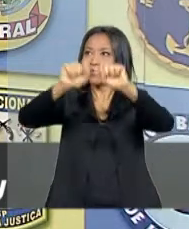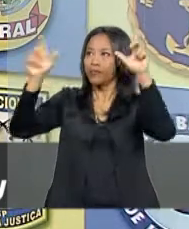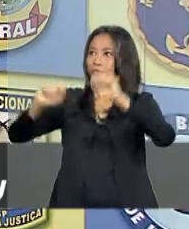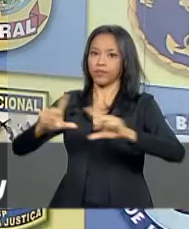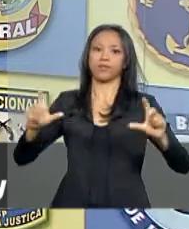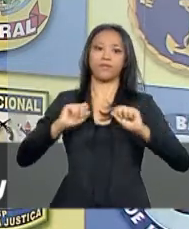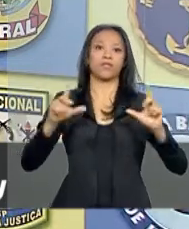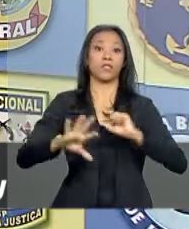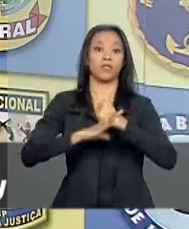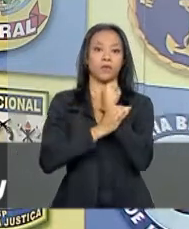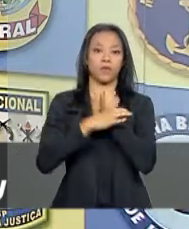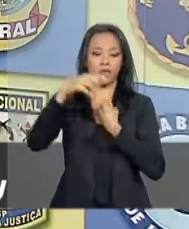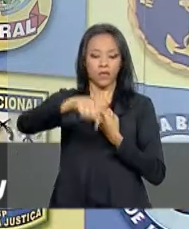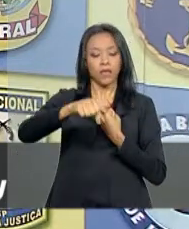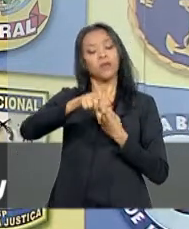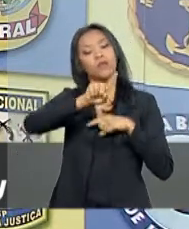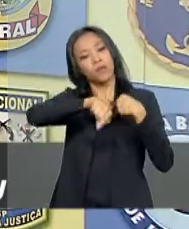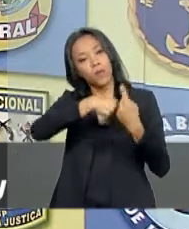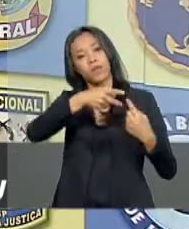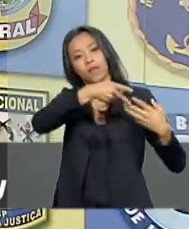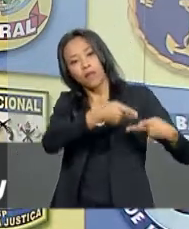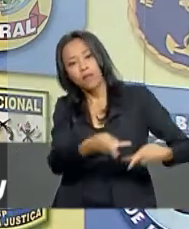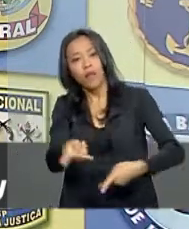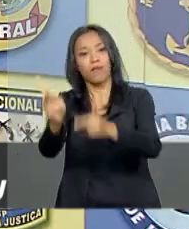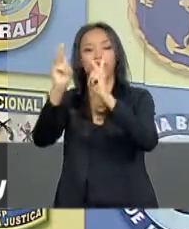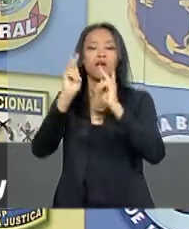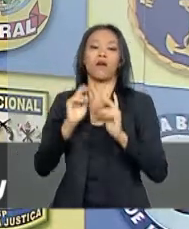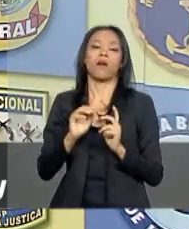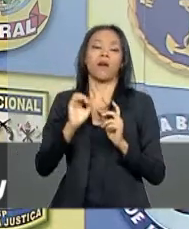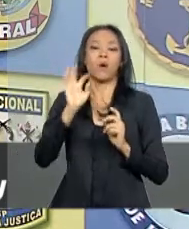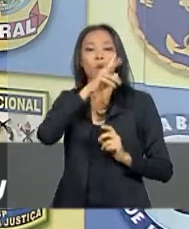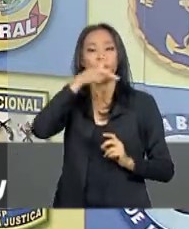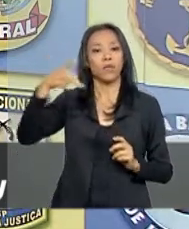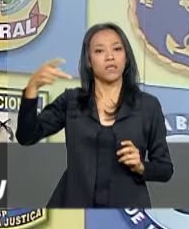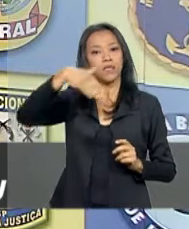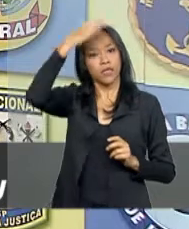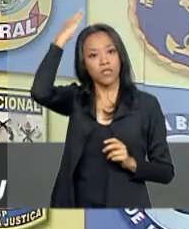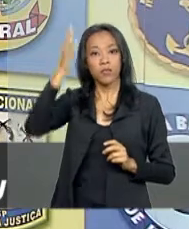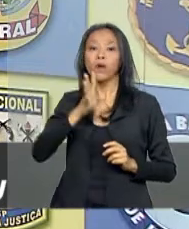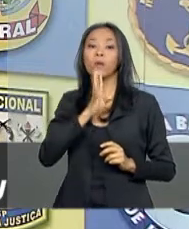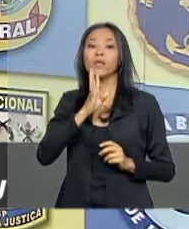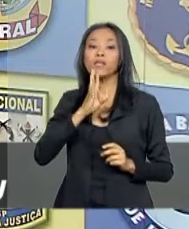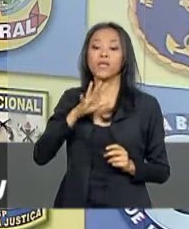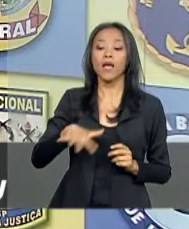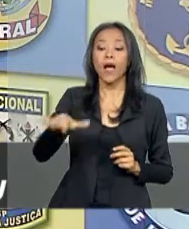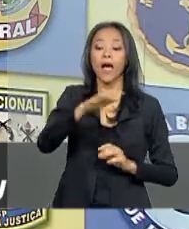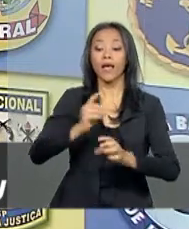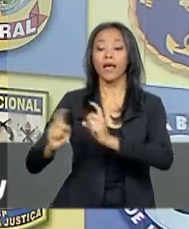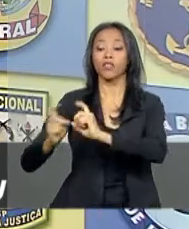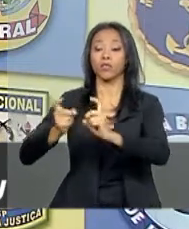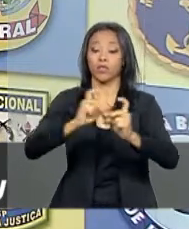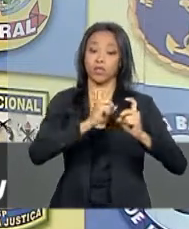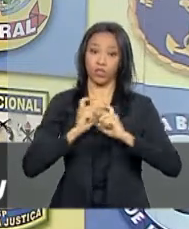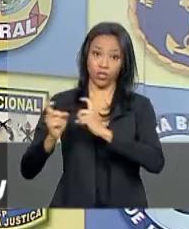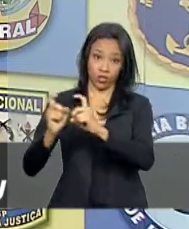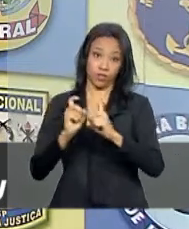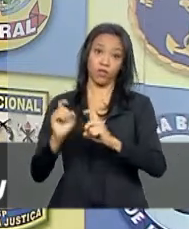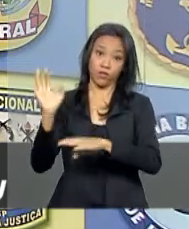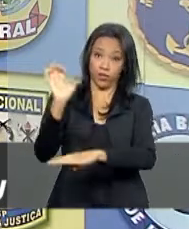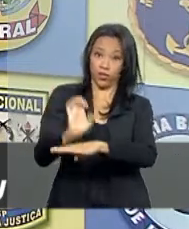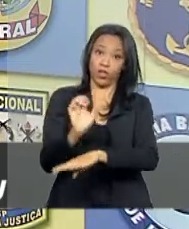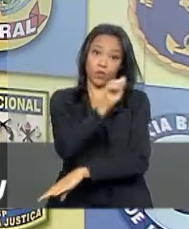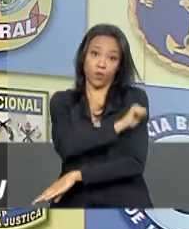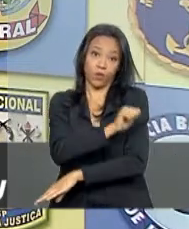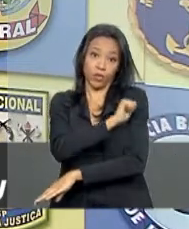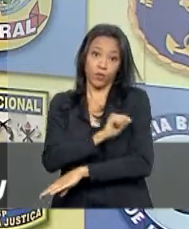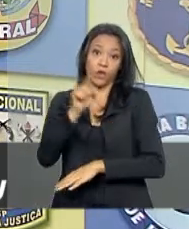presidente para visitar a Central Administrativa da Intervenção Federal no Rio de Janeiro, que é uma